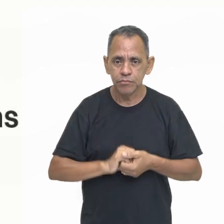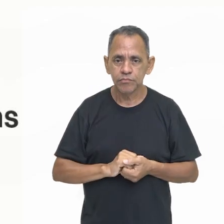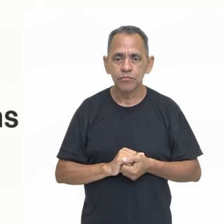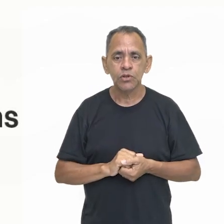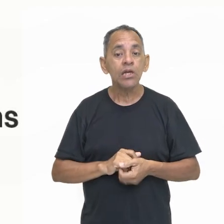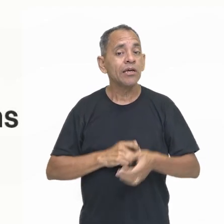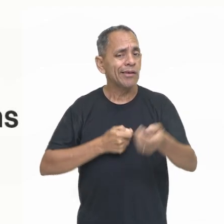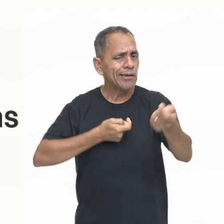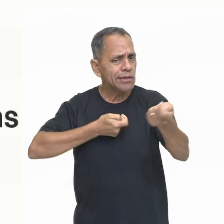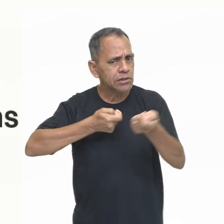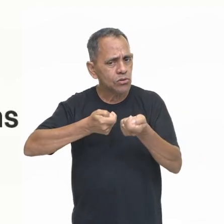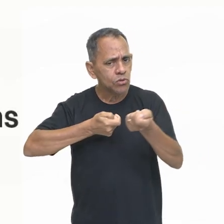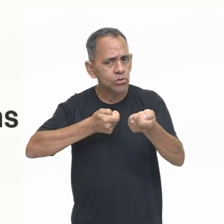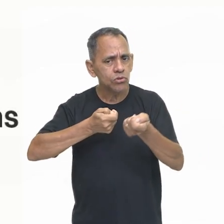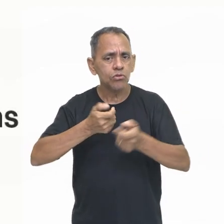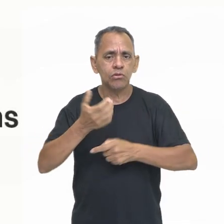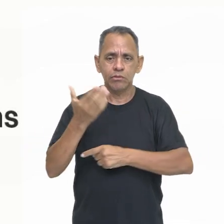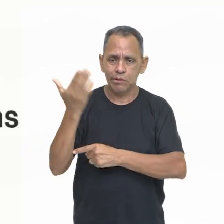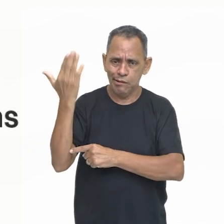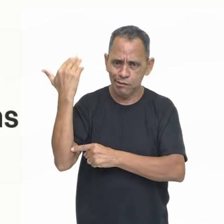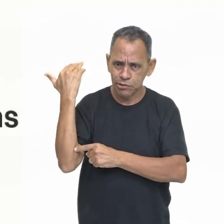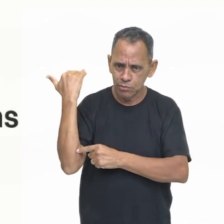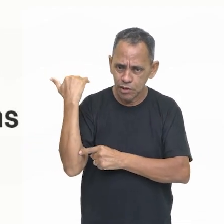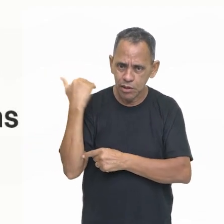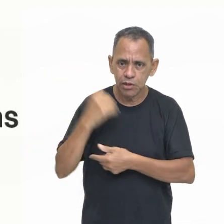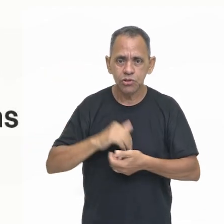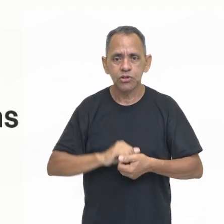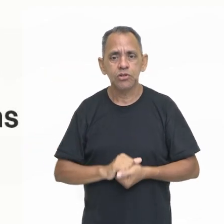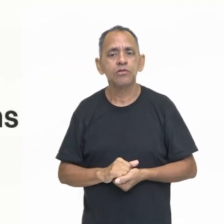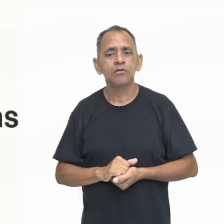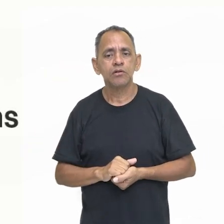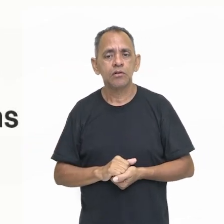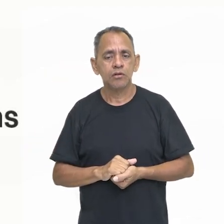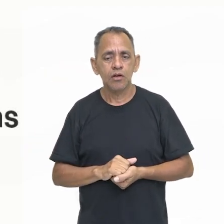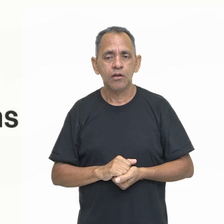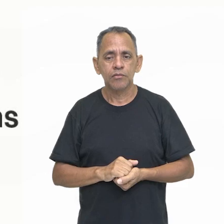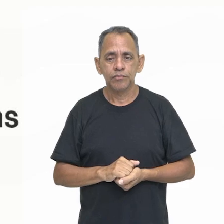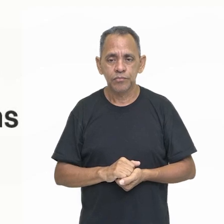ordem, a antiga ordem ou velha ordem